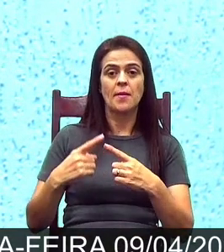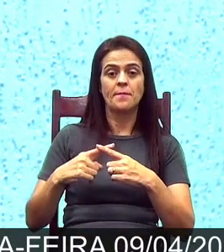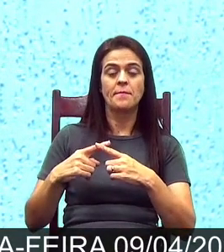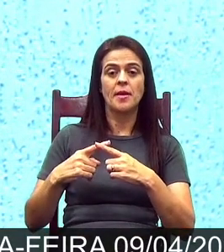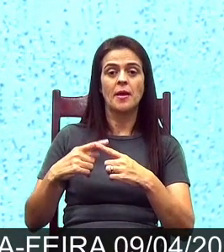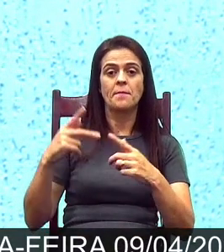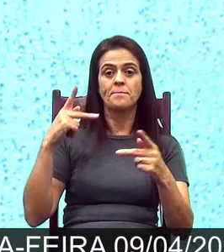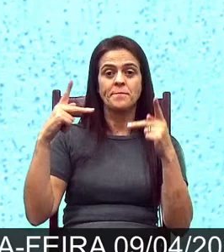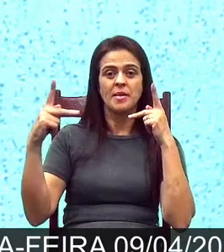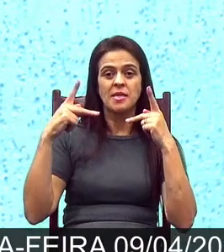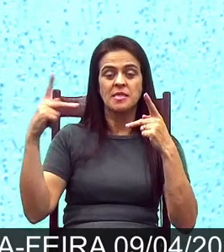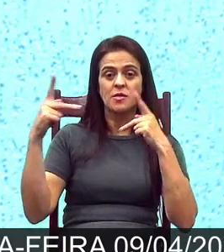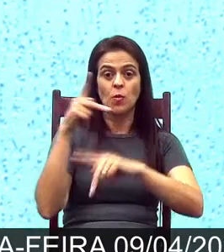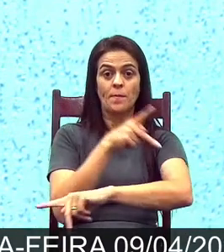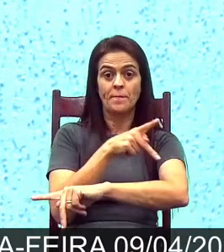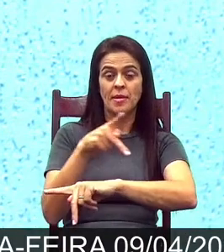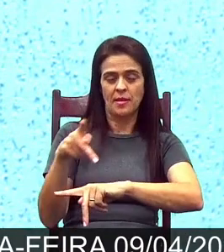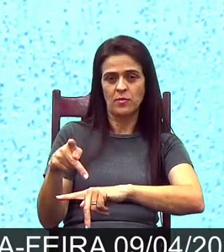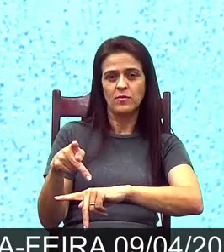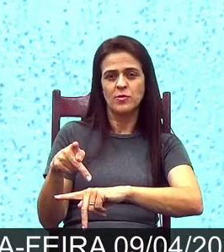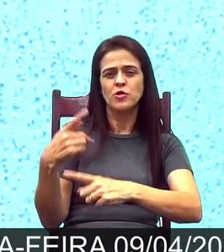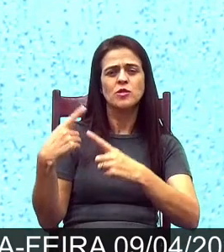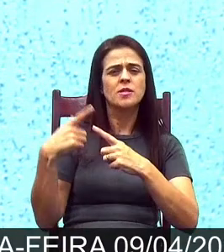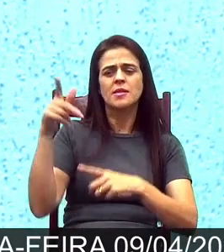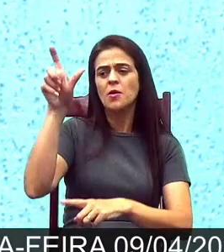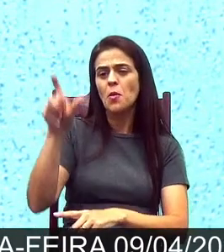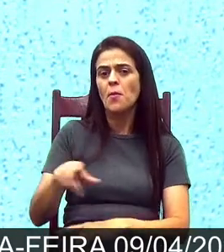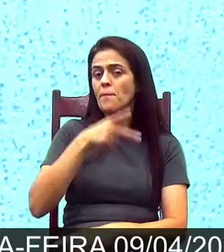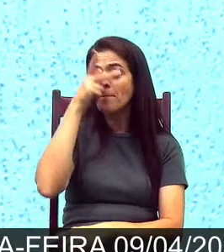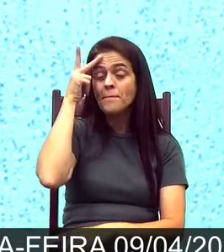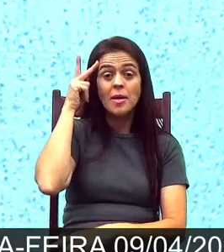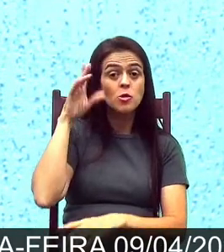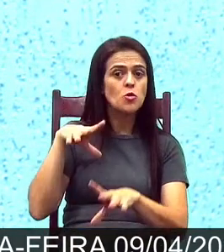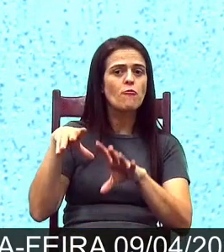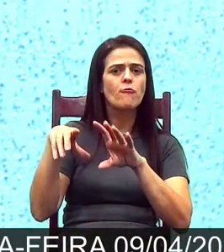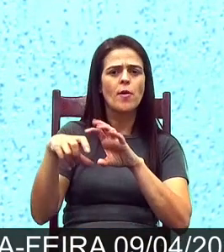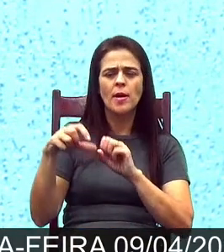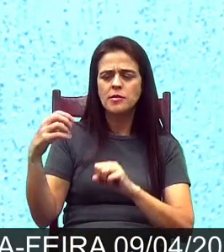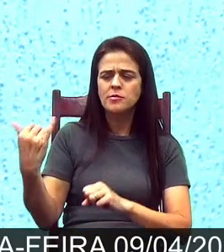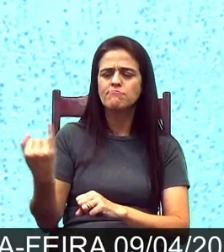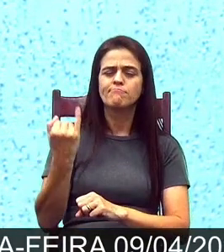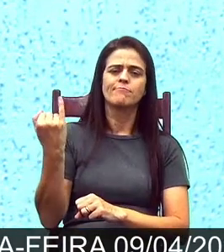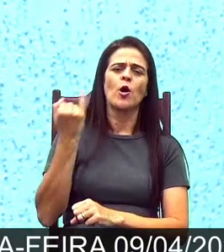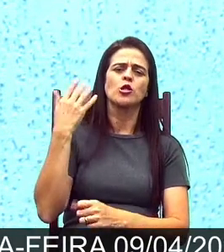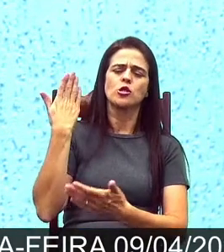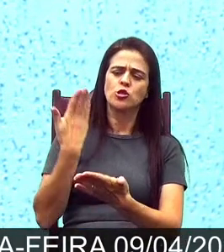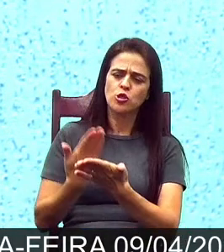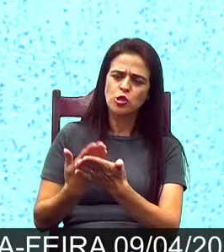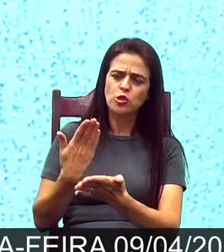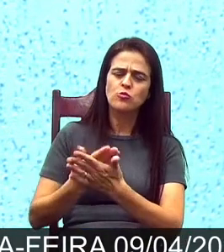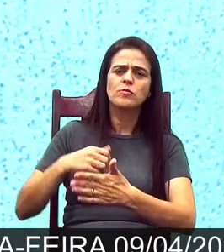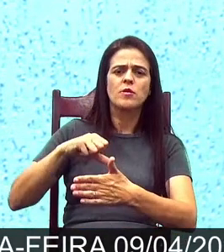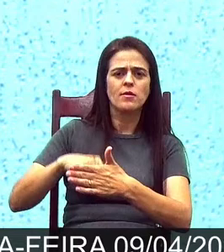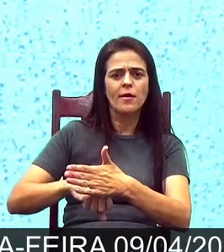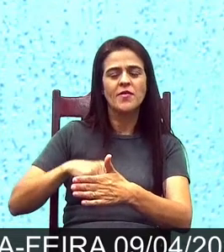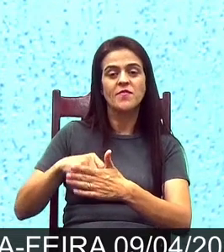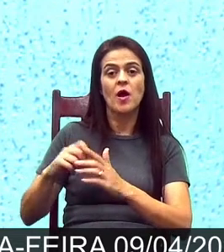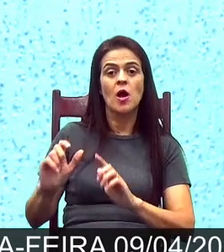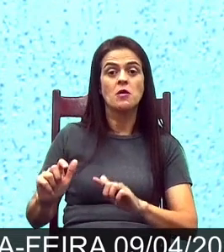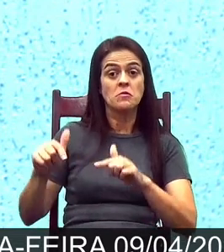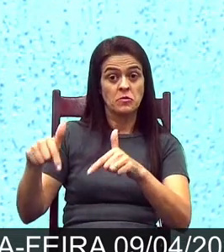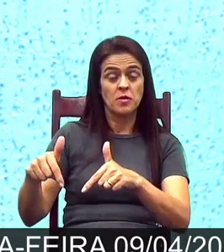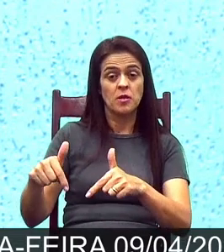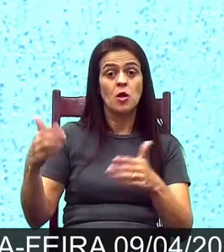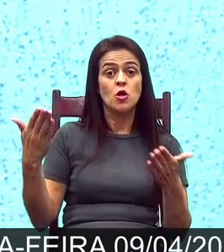psicopedagogia clínica e institucional. Uma pessoa extremamente, vereador Igor Bueno, dedicada. E hoje, atualmente, ela exerce